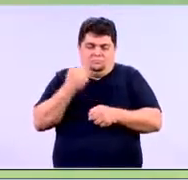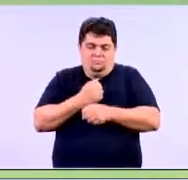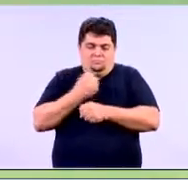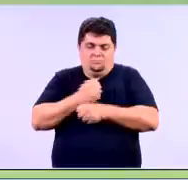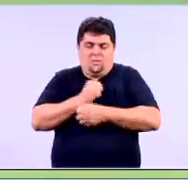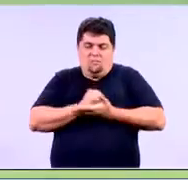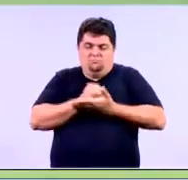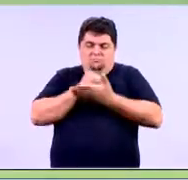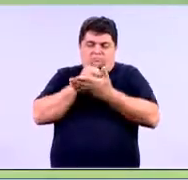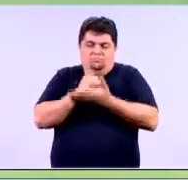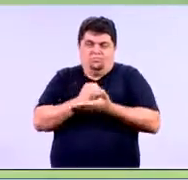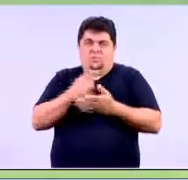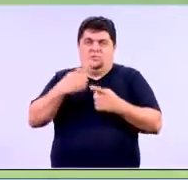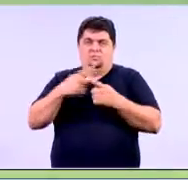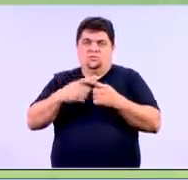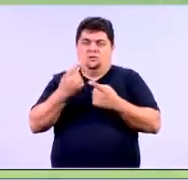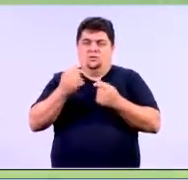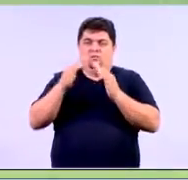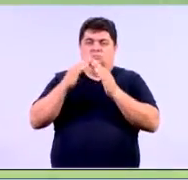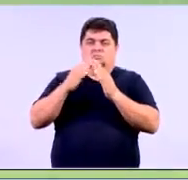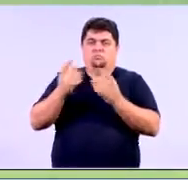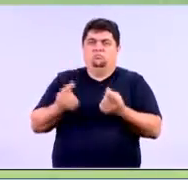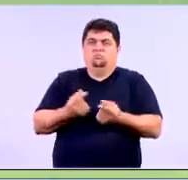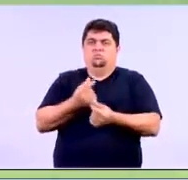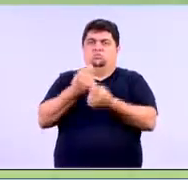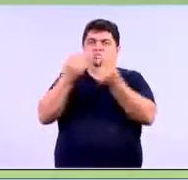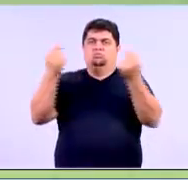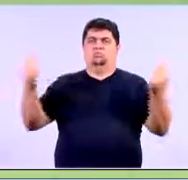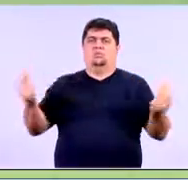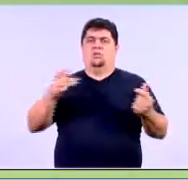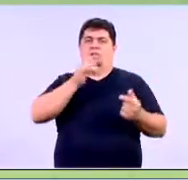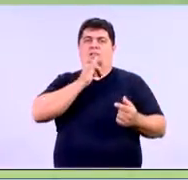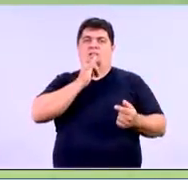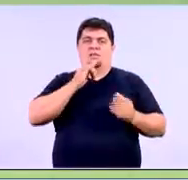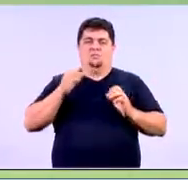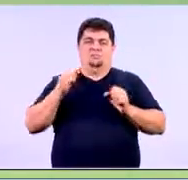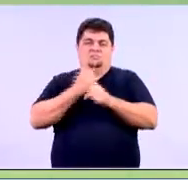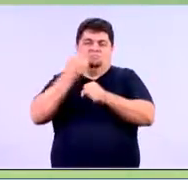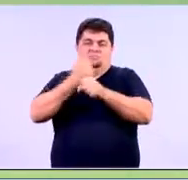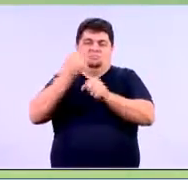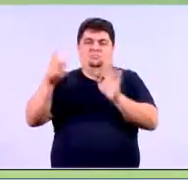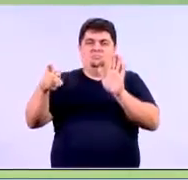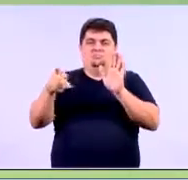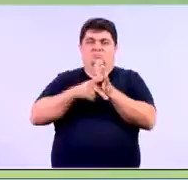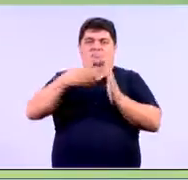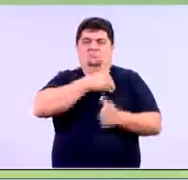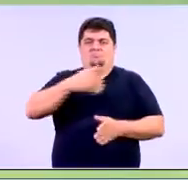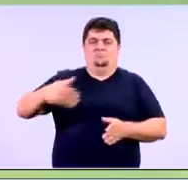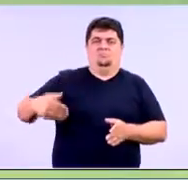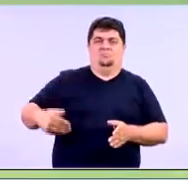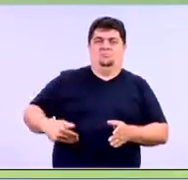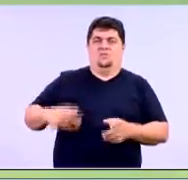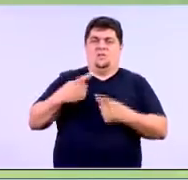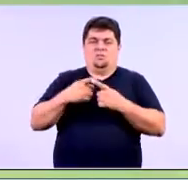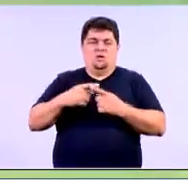que decorra a valorização imobiliária. Ou seja, uma obra pública que dá benefício ou